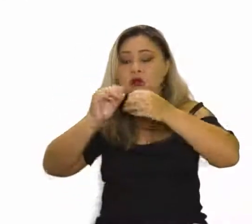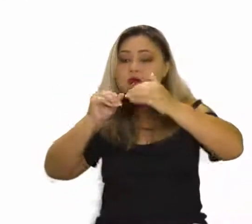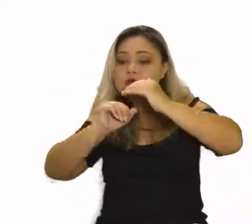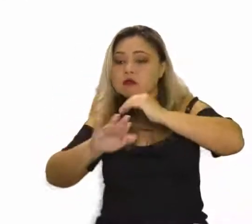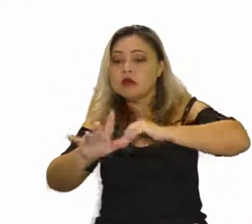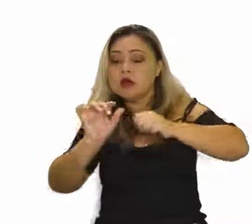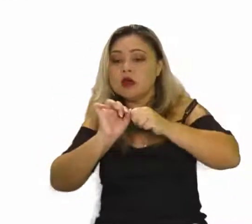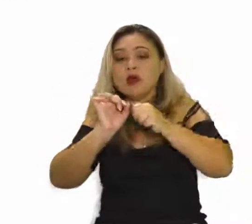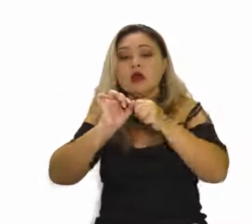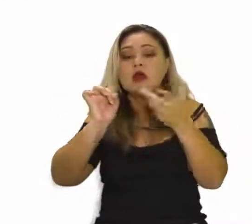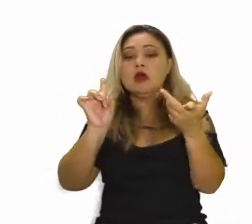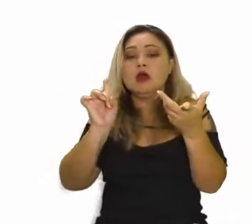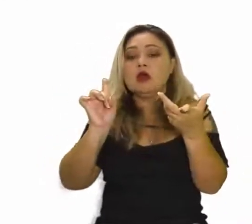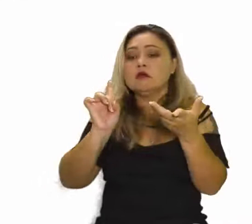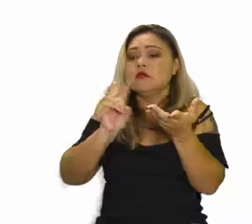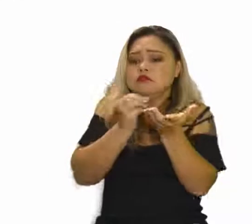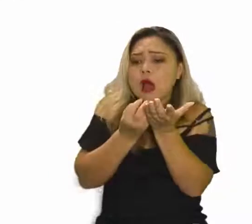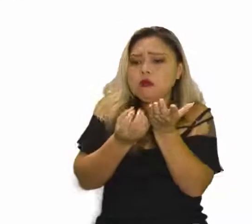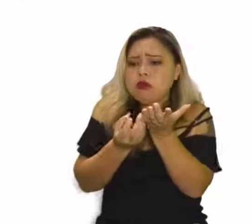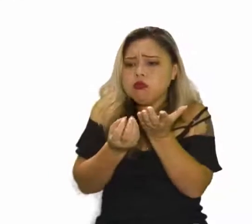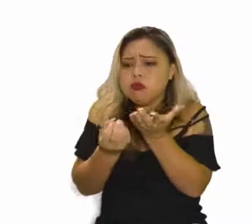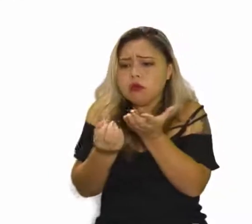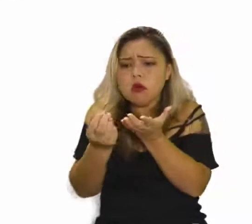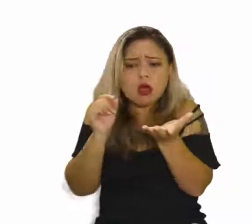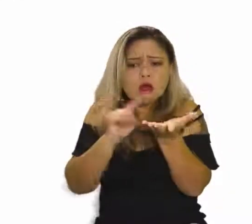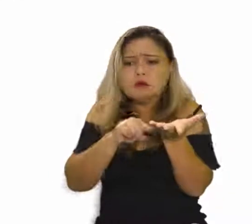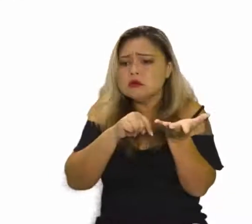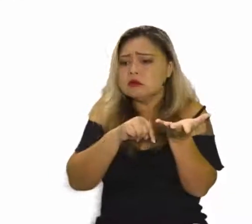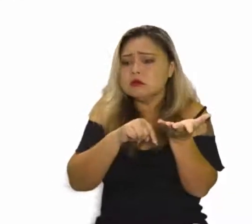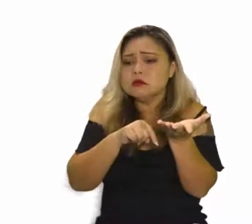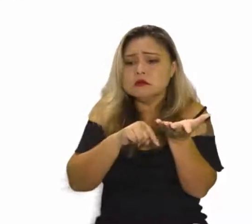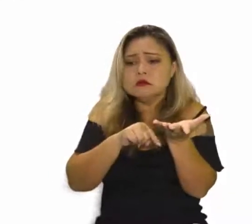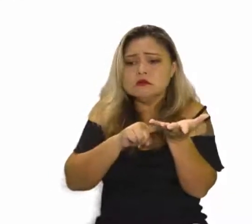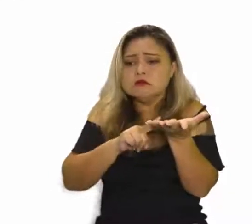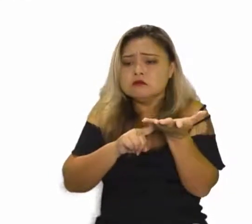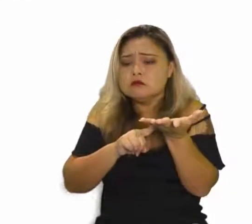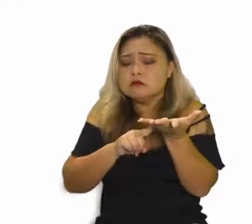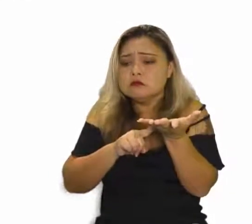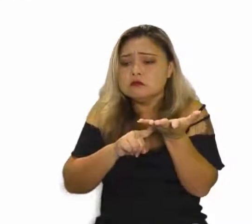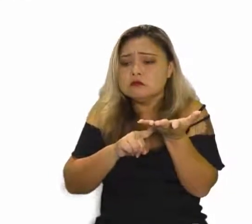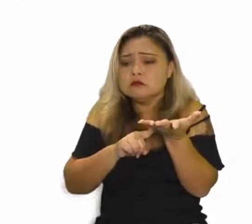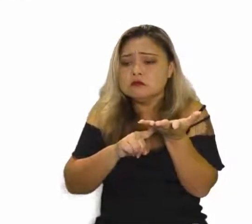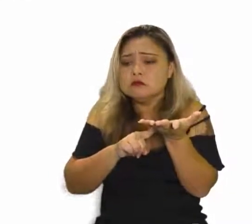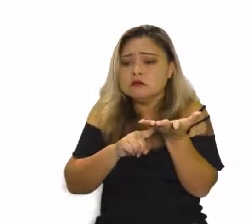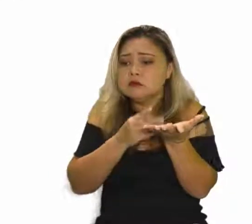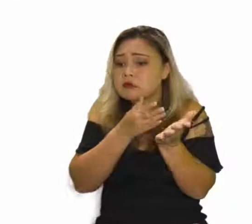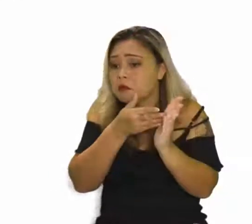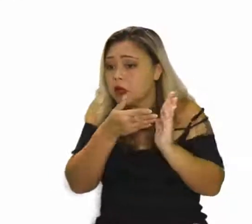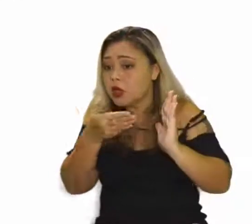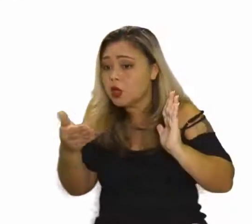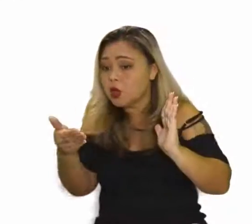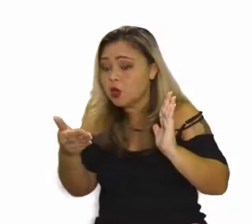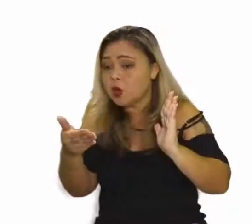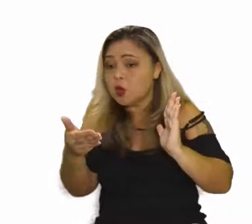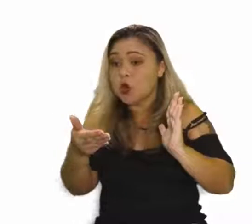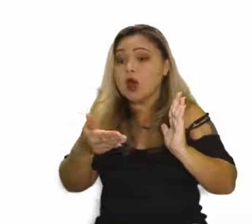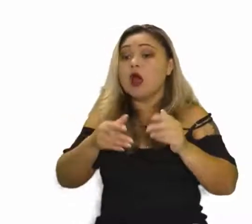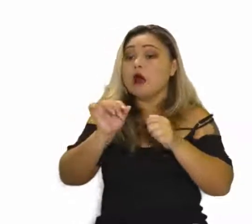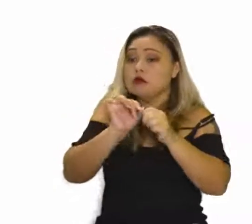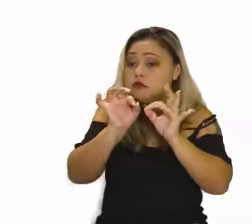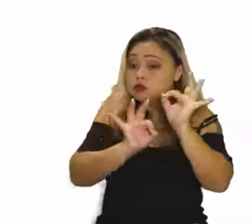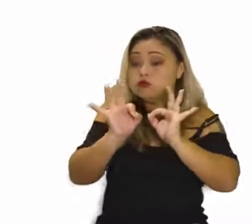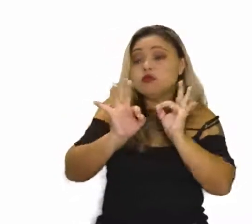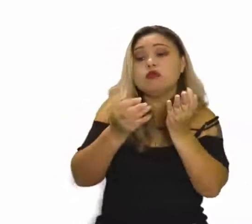ela produz muito, gente. Quando ela tá no, como é que eu falo? Em plena